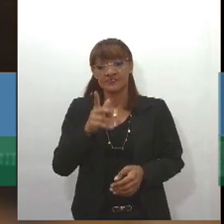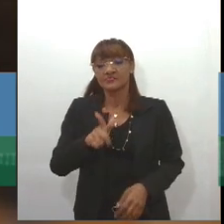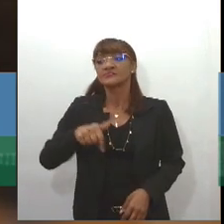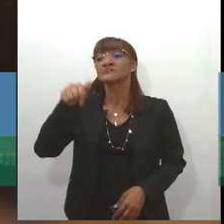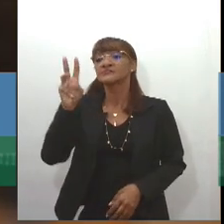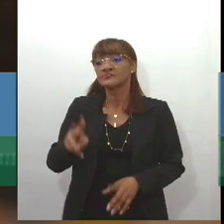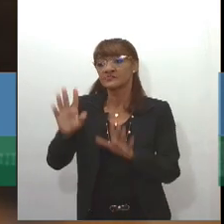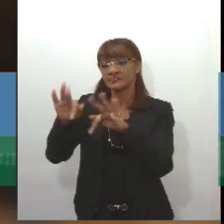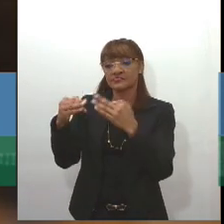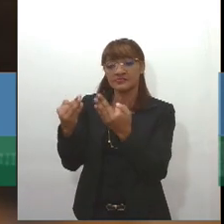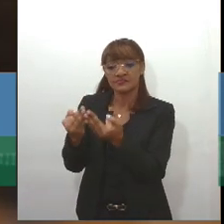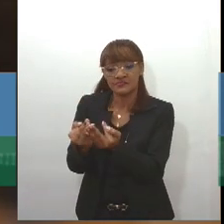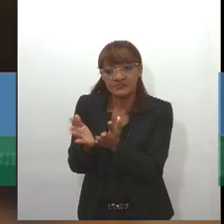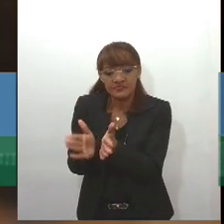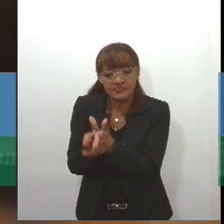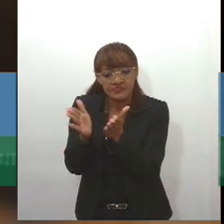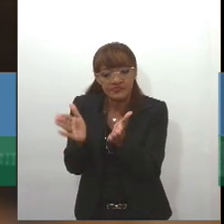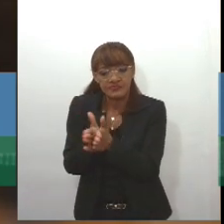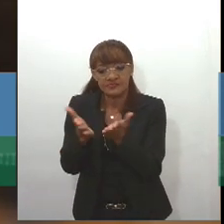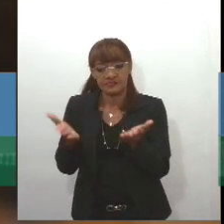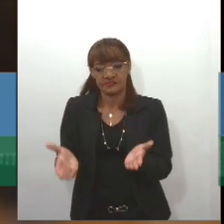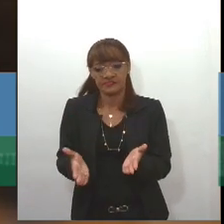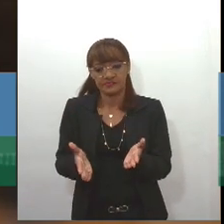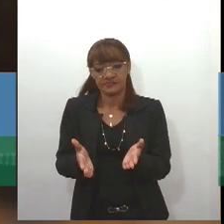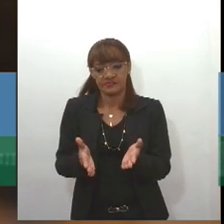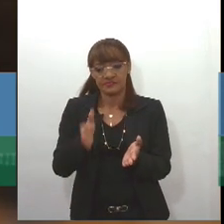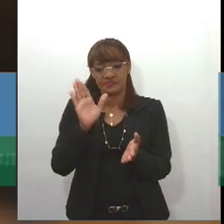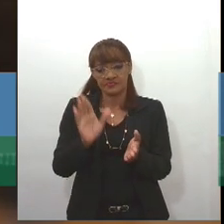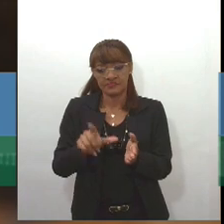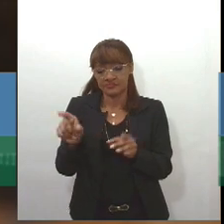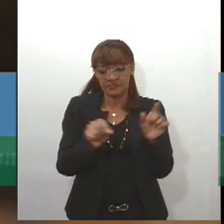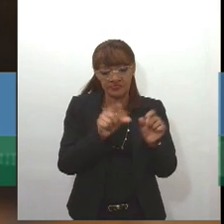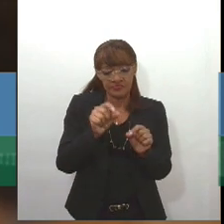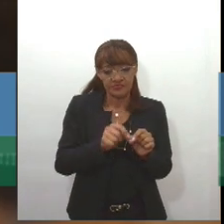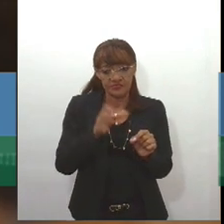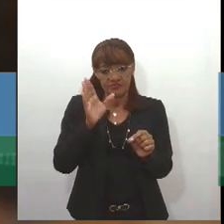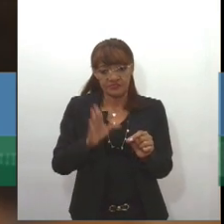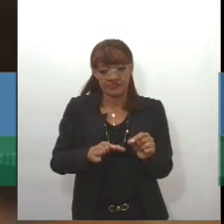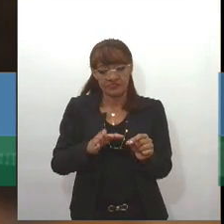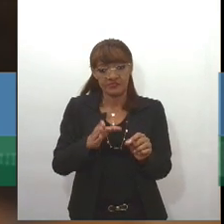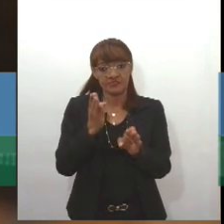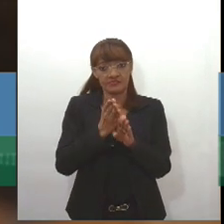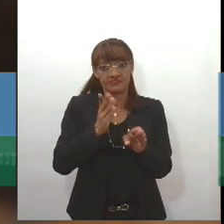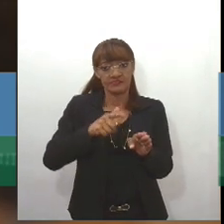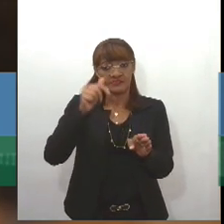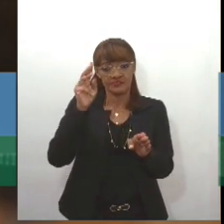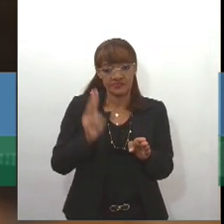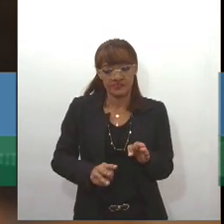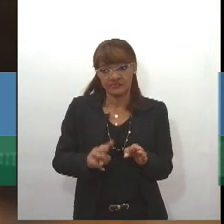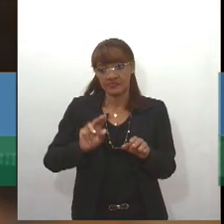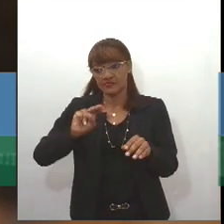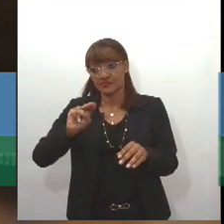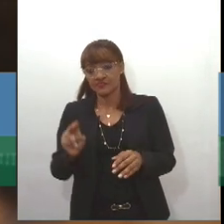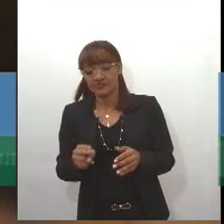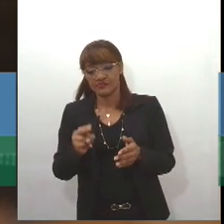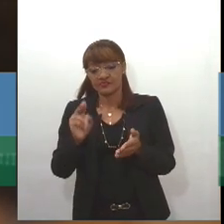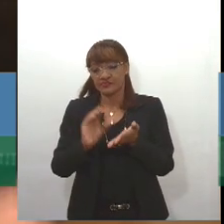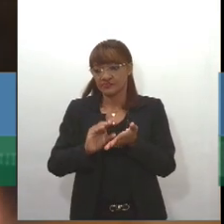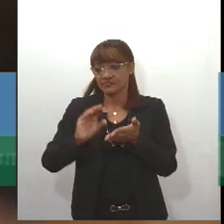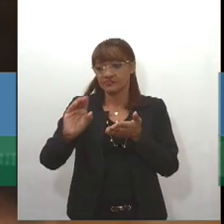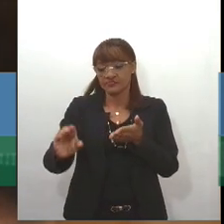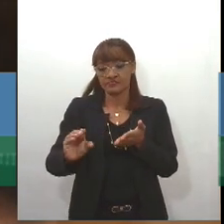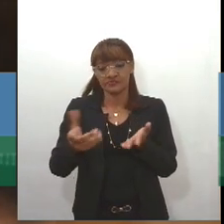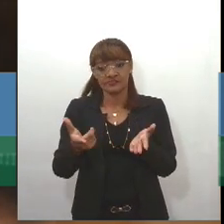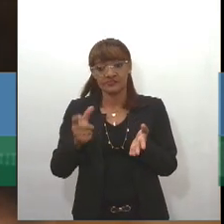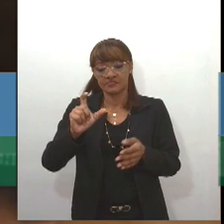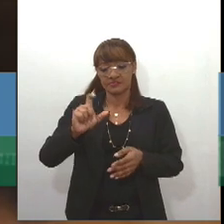renda identificá-las devolver o dinheiro através de algum aplicativo de algum cartão através de conta bancária